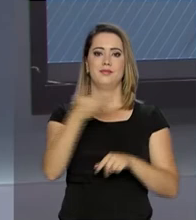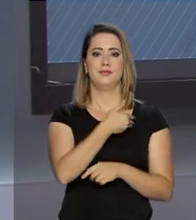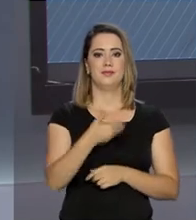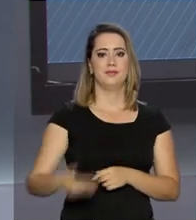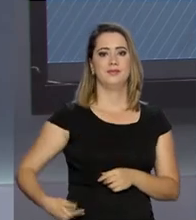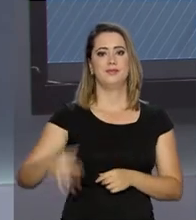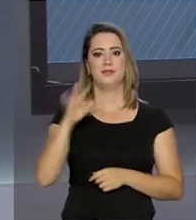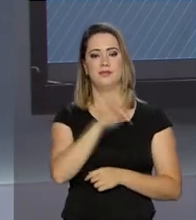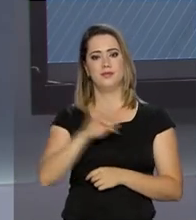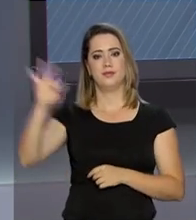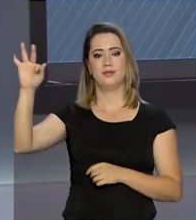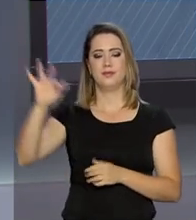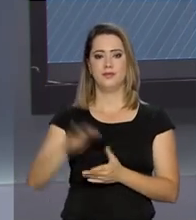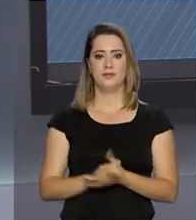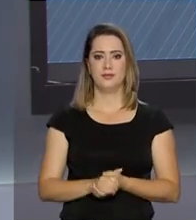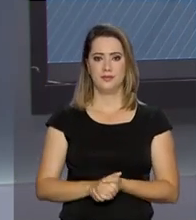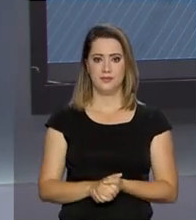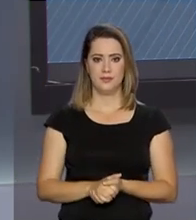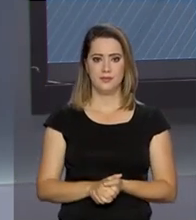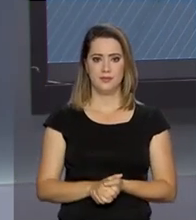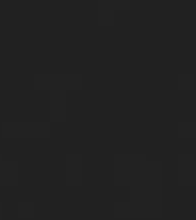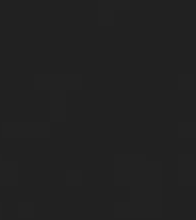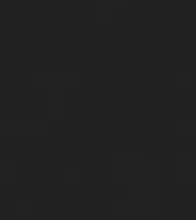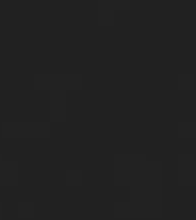nbr a tv do governo federal